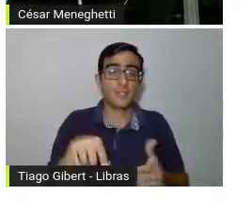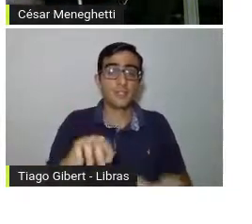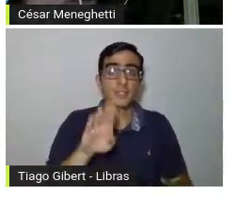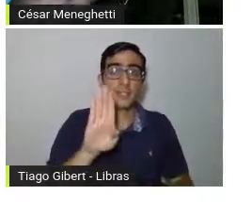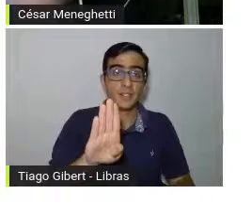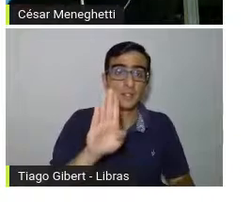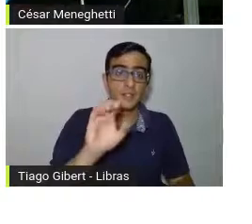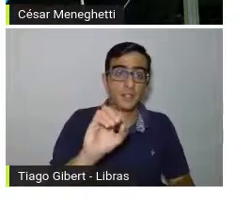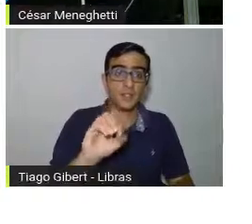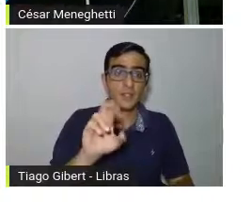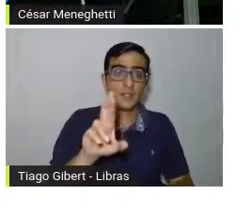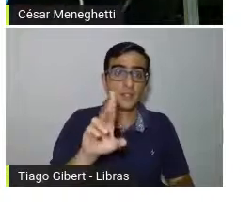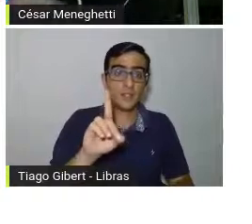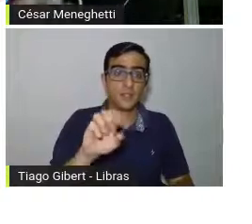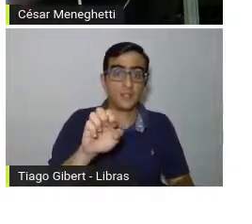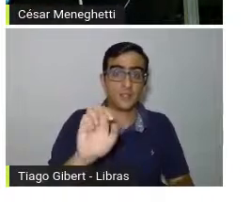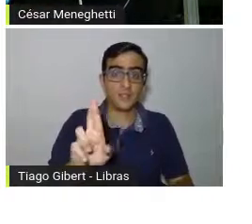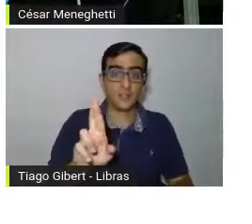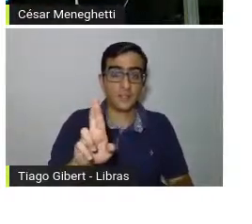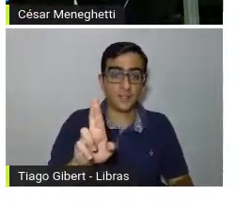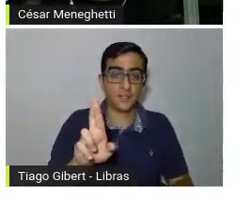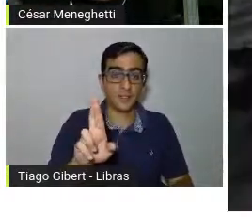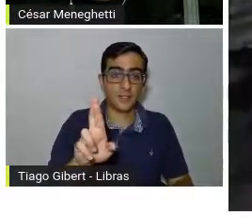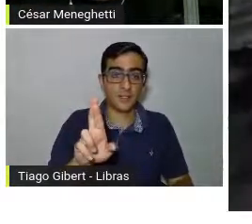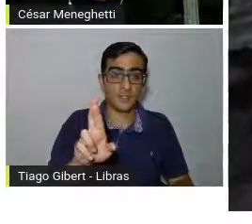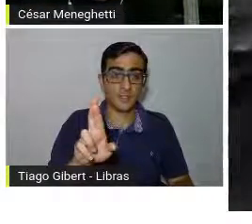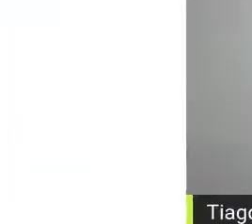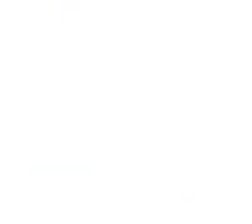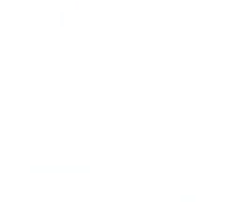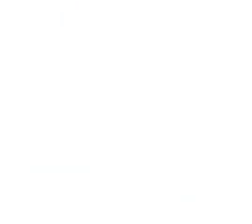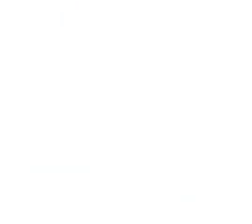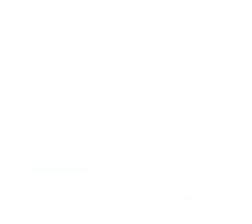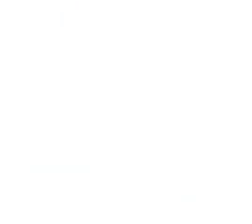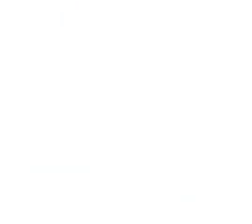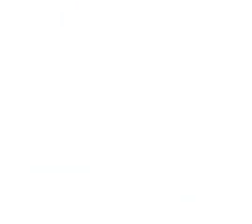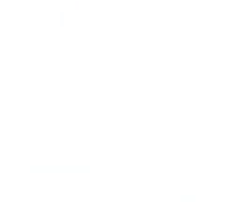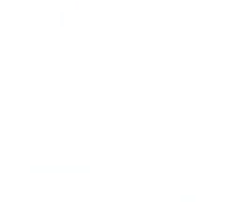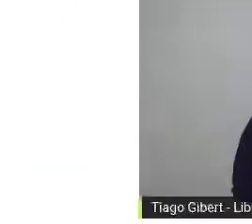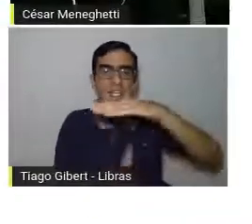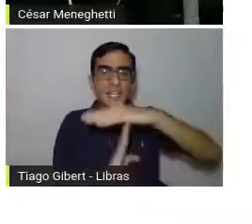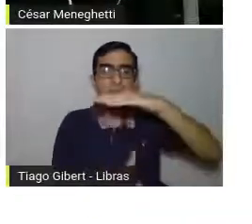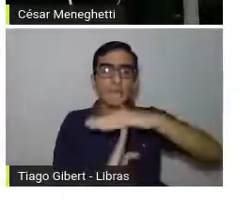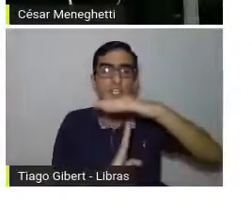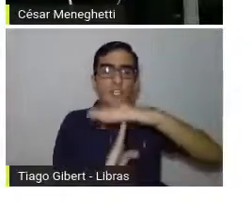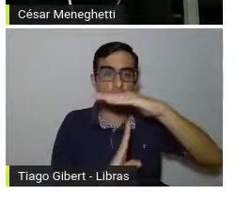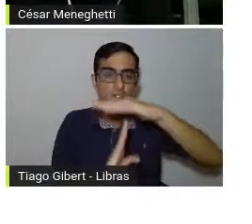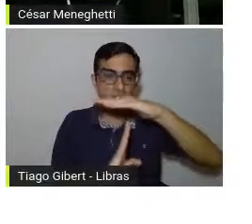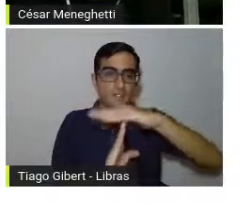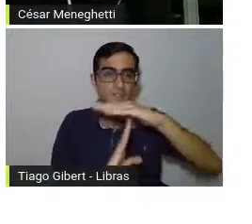borderlands, zona de confim, zona de limite, zona de fronteira.